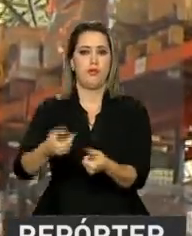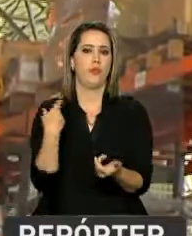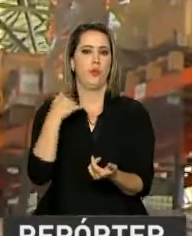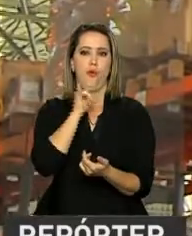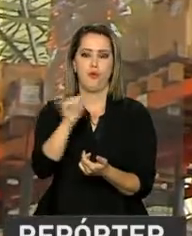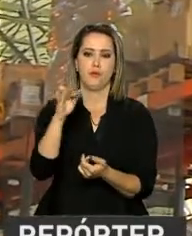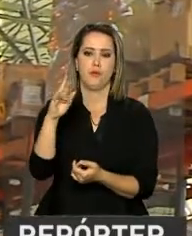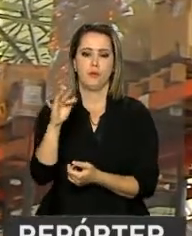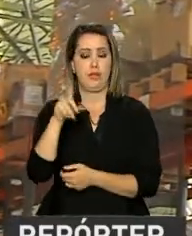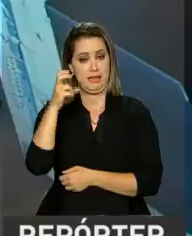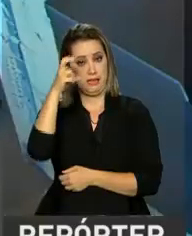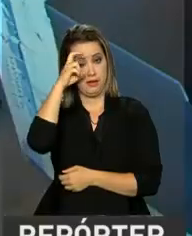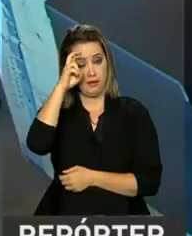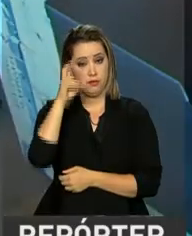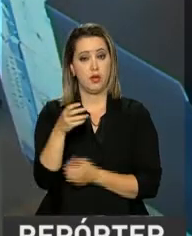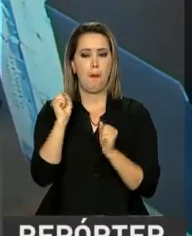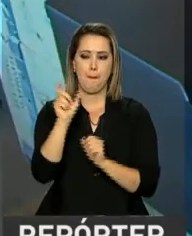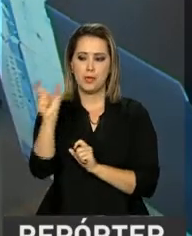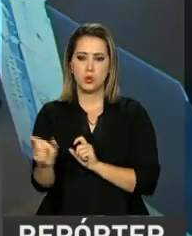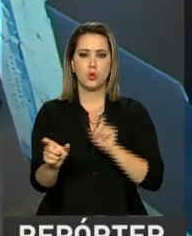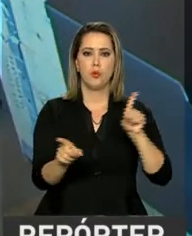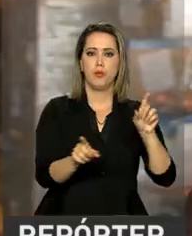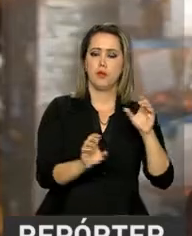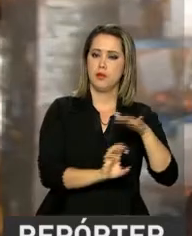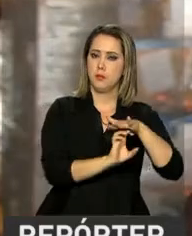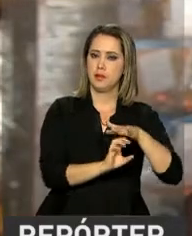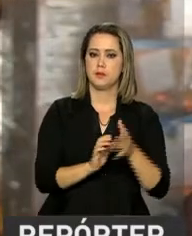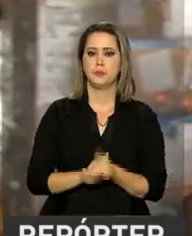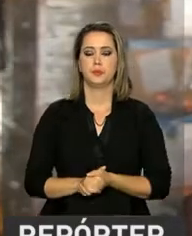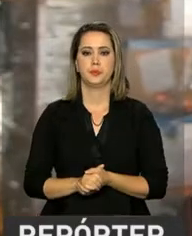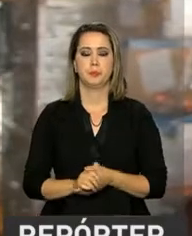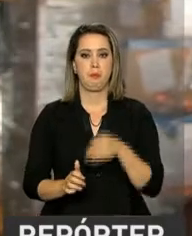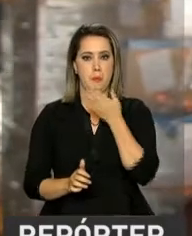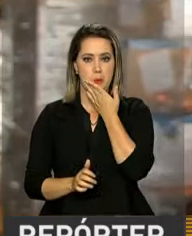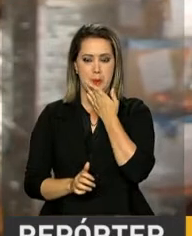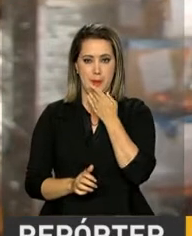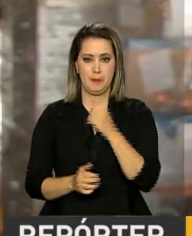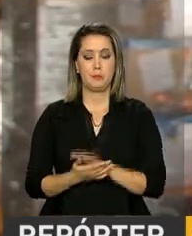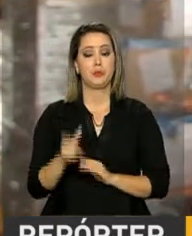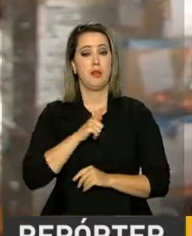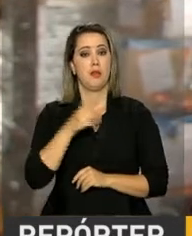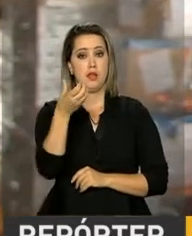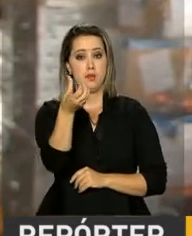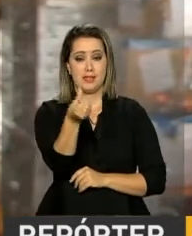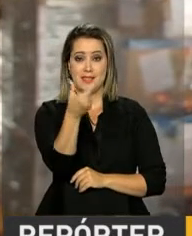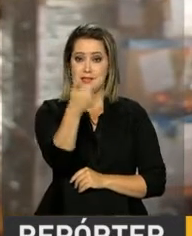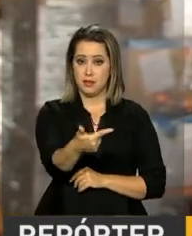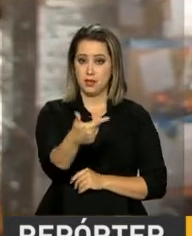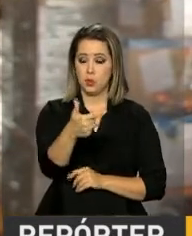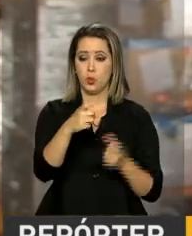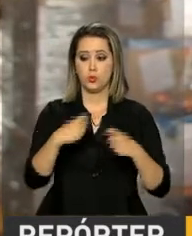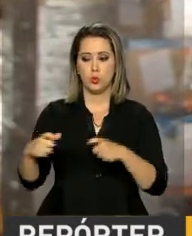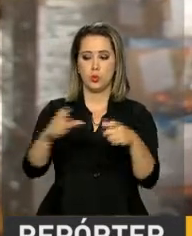próxima quinta-feira para pessoas físicas e jurídicas. Dos 62 lotes, as pessoas jurídicas podem participar em todos